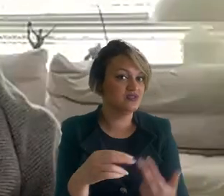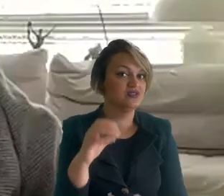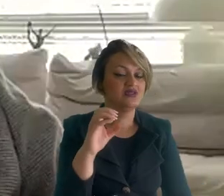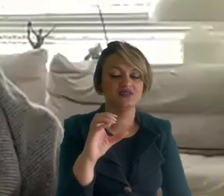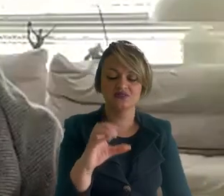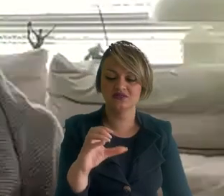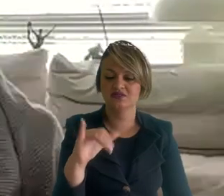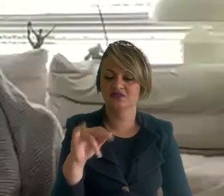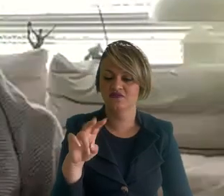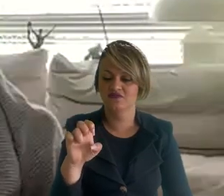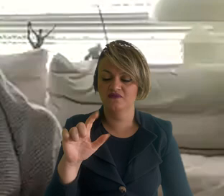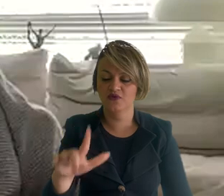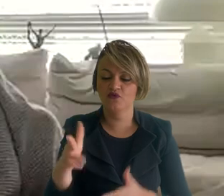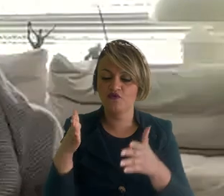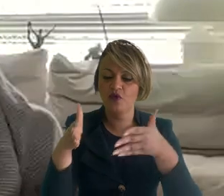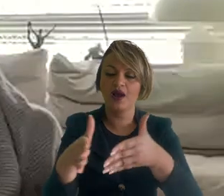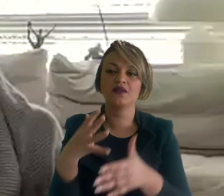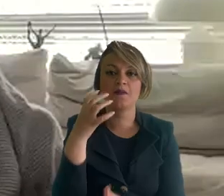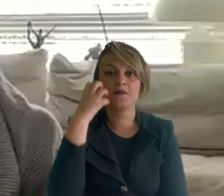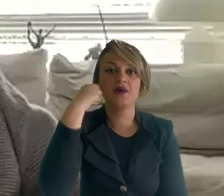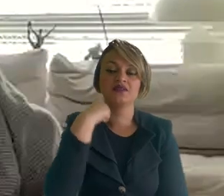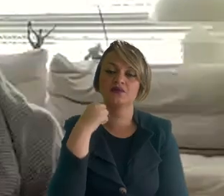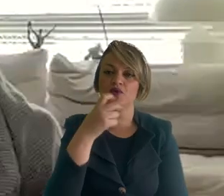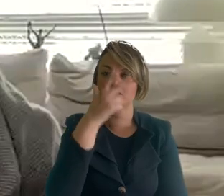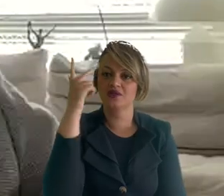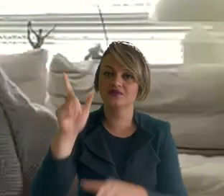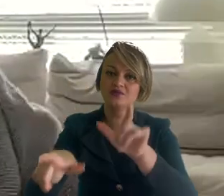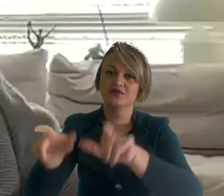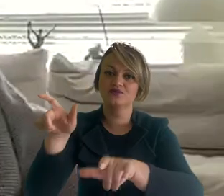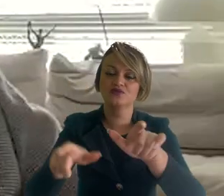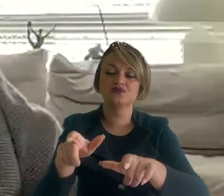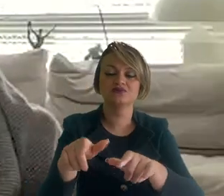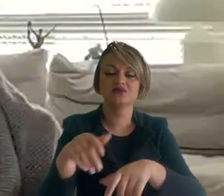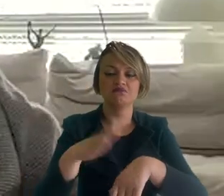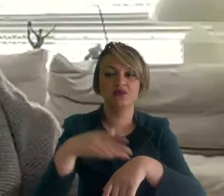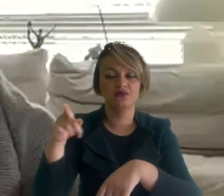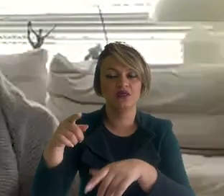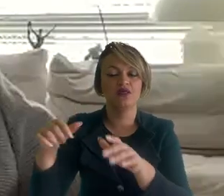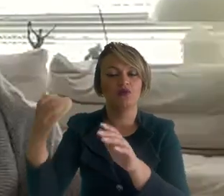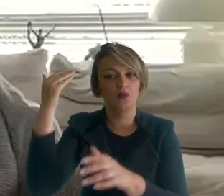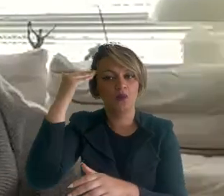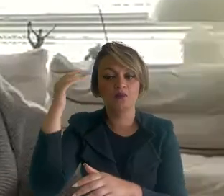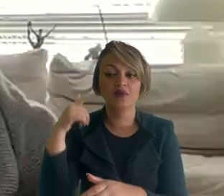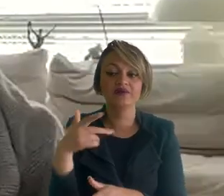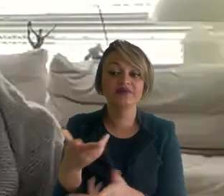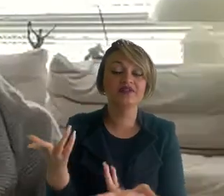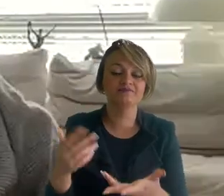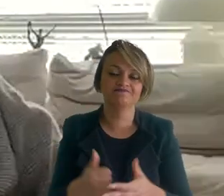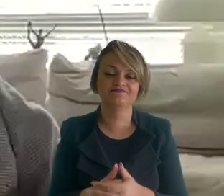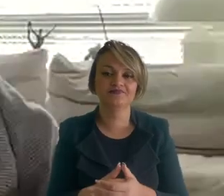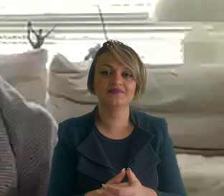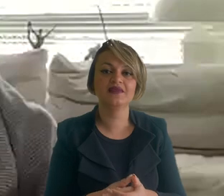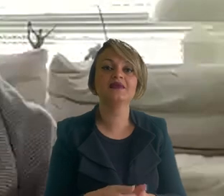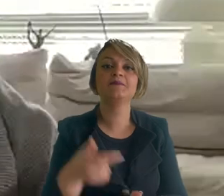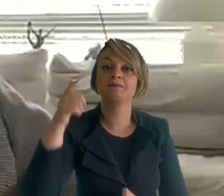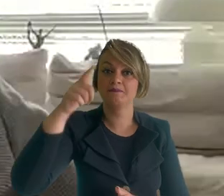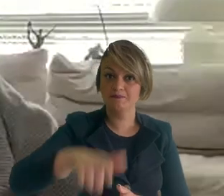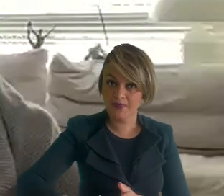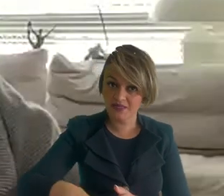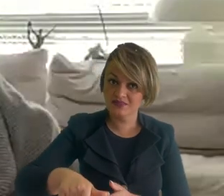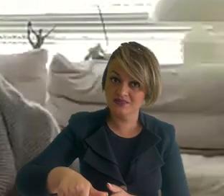limitada ao patrimônio da pessoa responsável e eu colocaria uma vírgula nesse